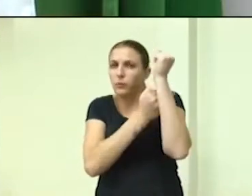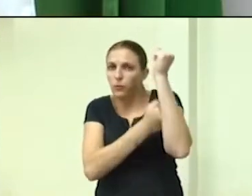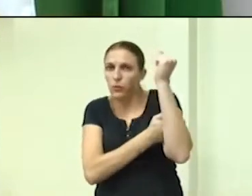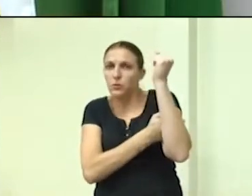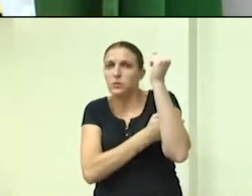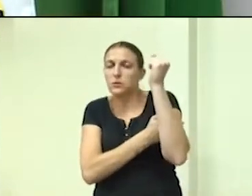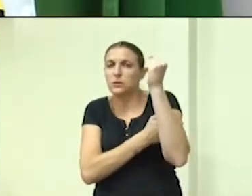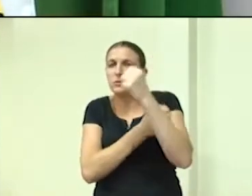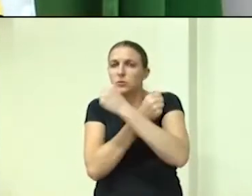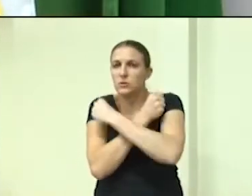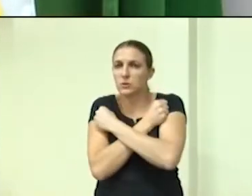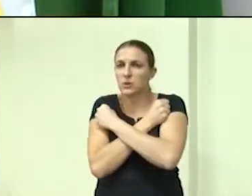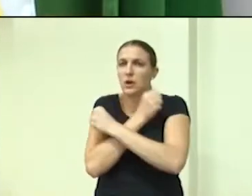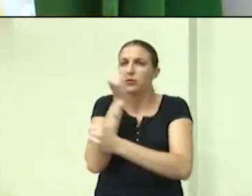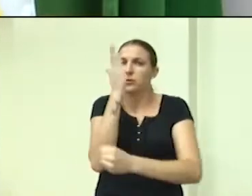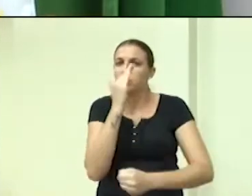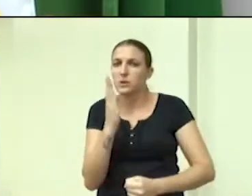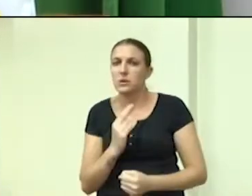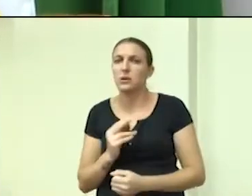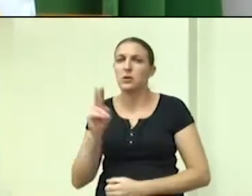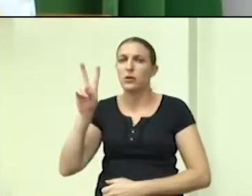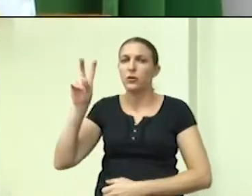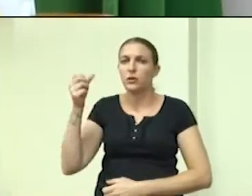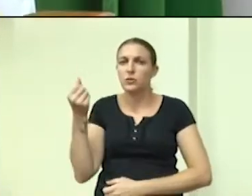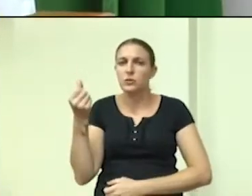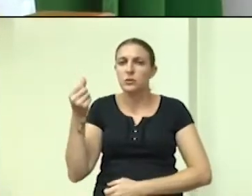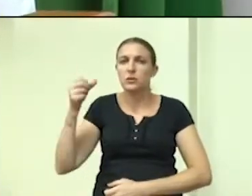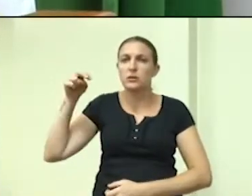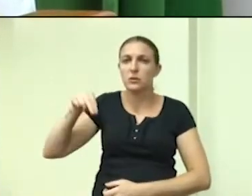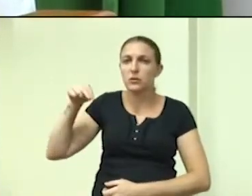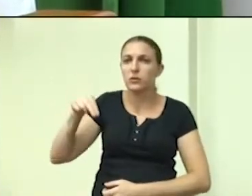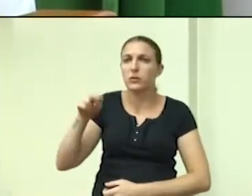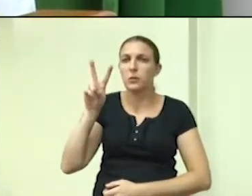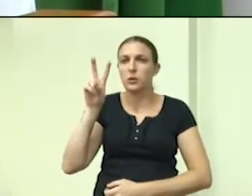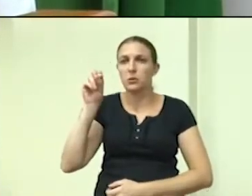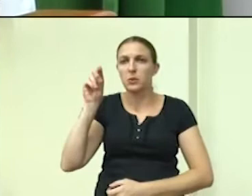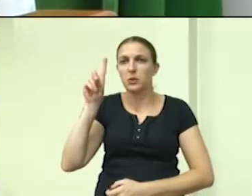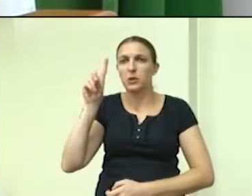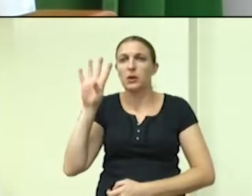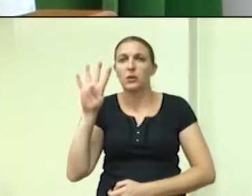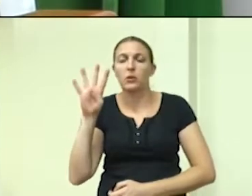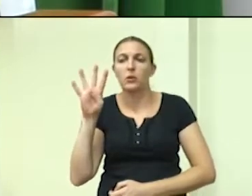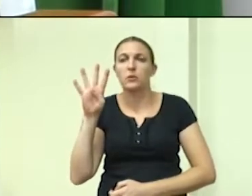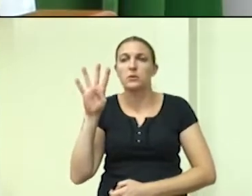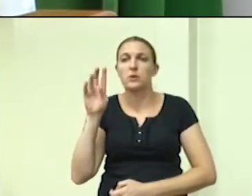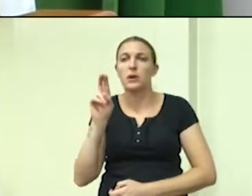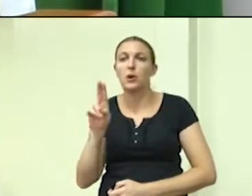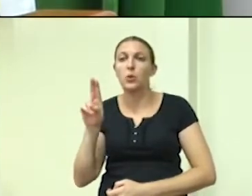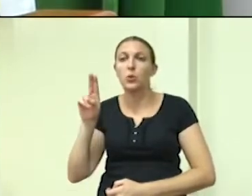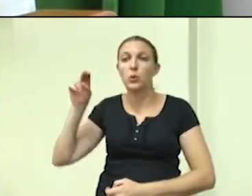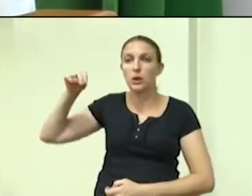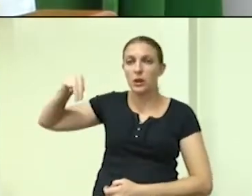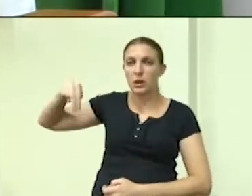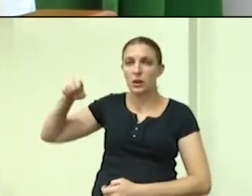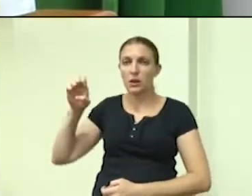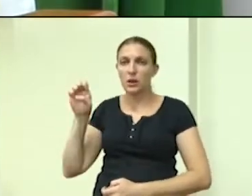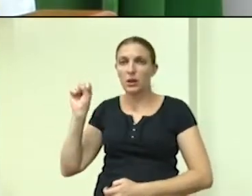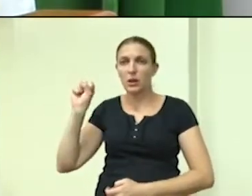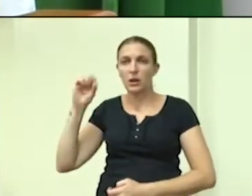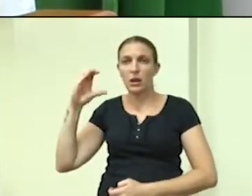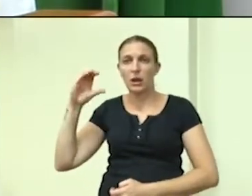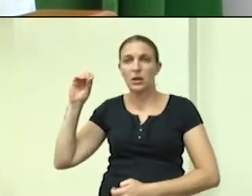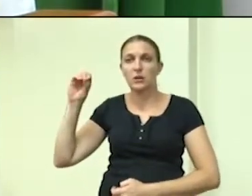brasileiros. Em 26 de novembro de 2014, a Unesco declarou a roda de capoeira como sendo um